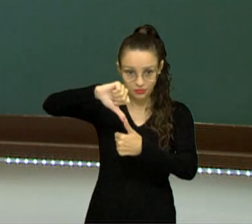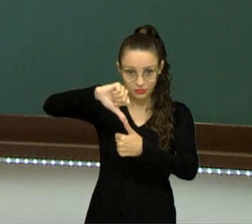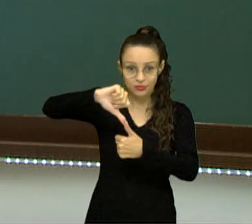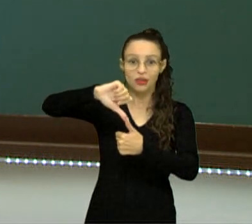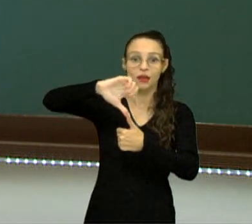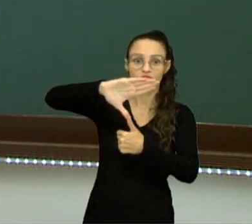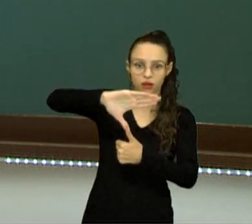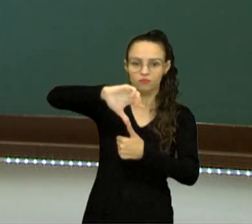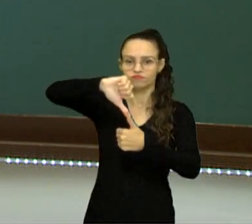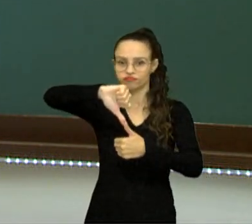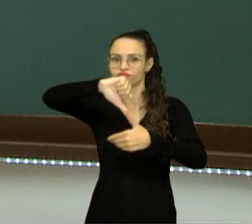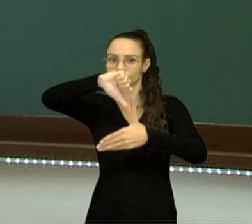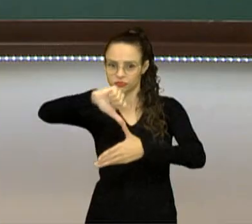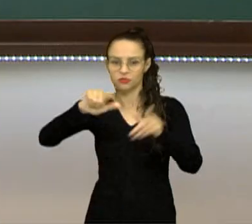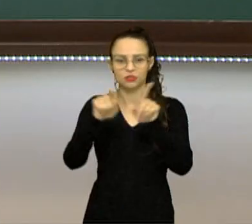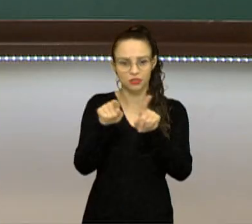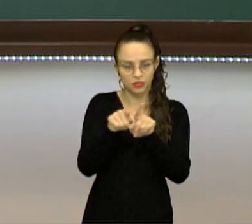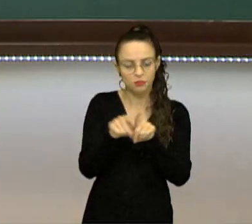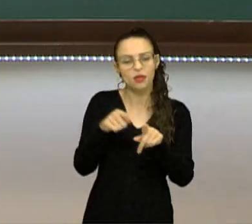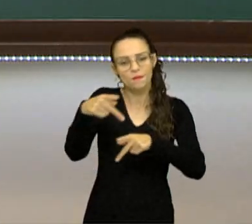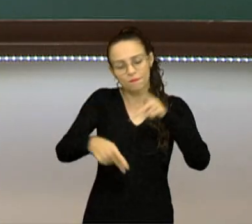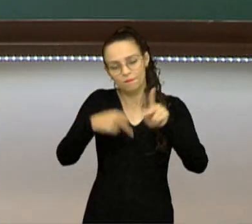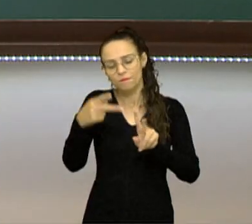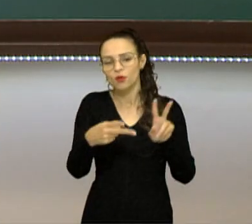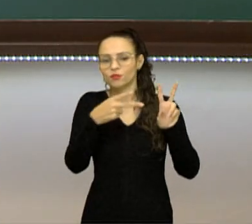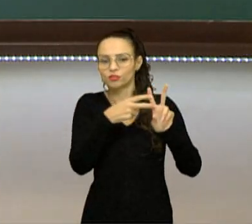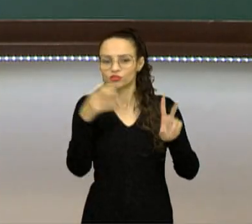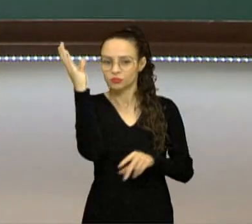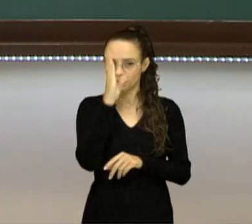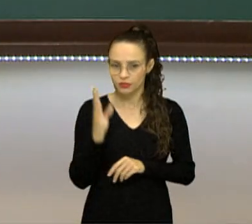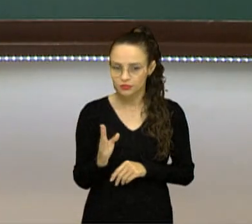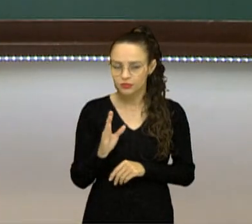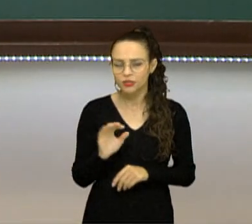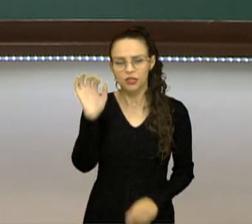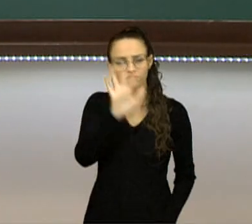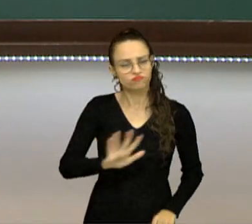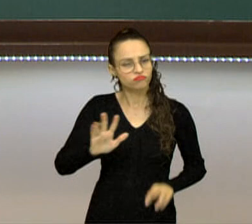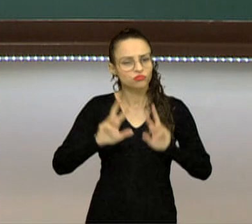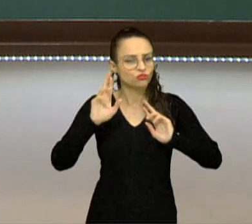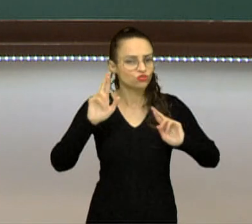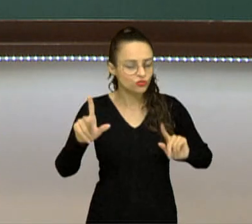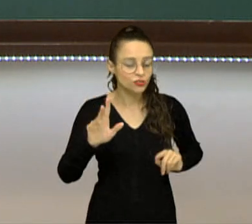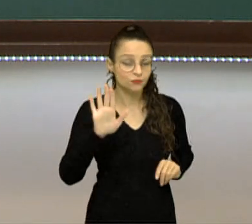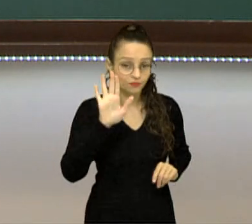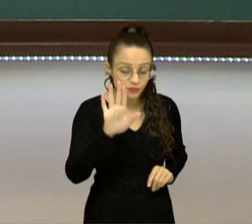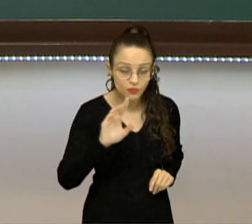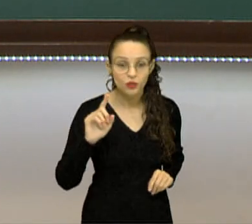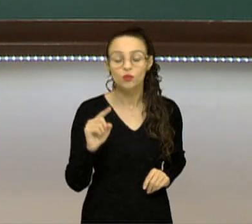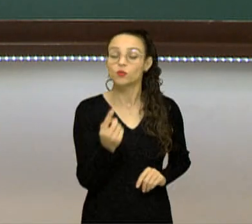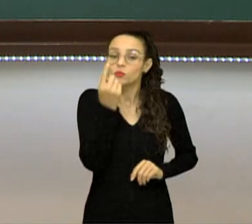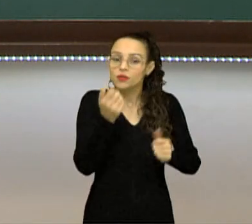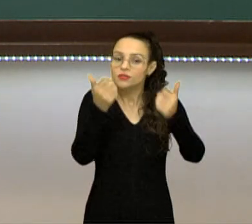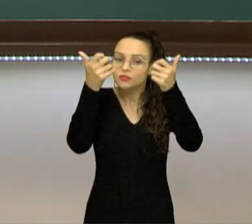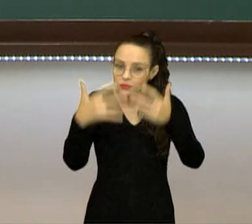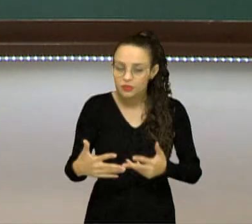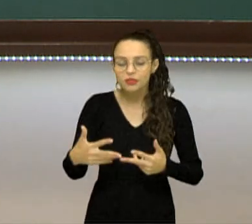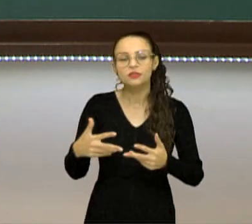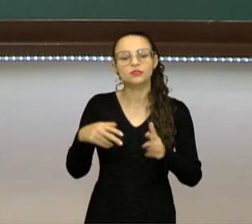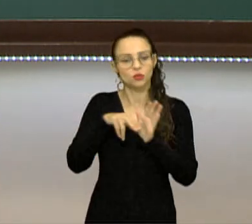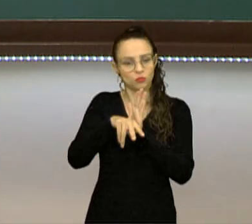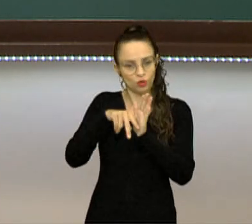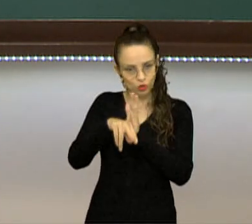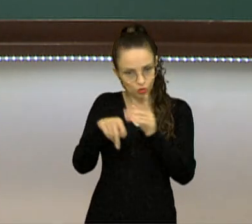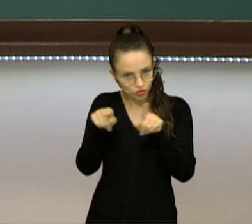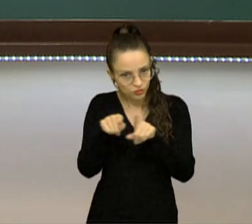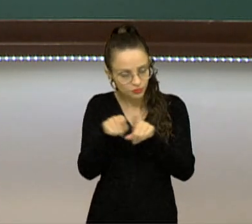povos maias, ou os povos indígenas brasileiros também, com a sua fisionomia tão diferente. Uma, e tem uma explicação biológica também, acho que não está aqui,